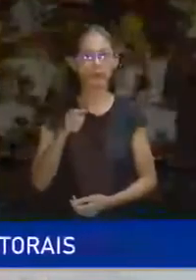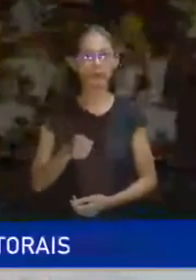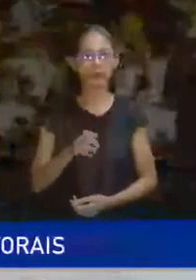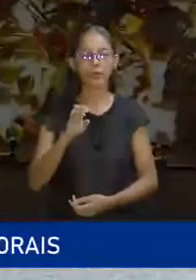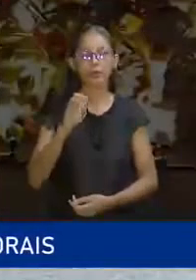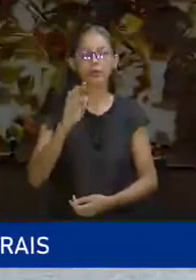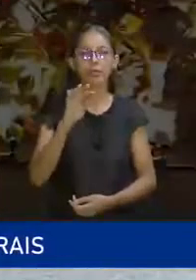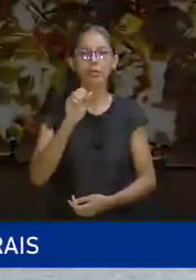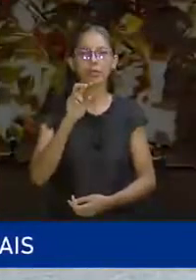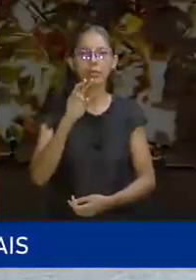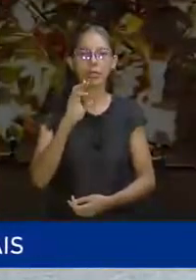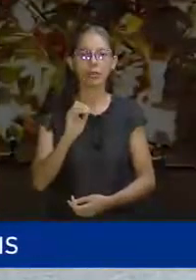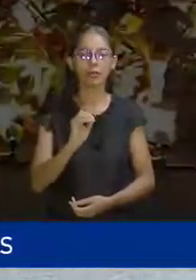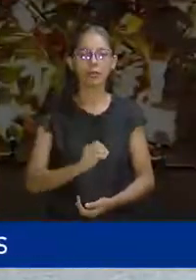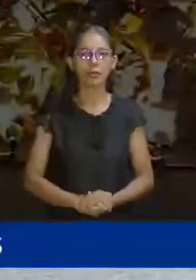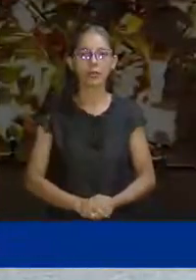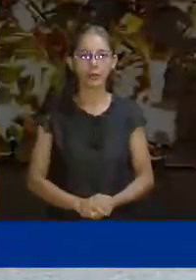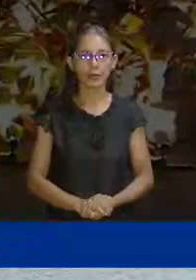todos.